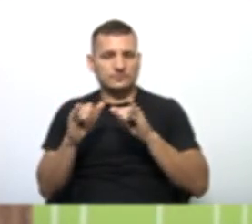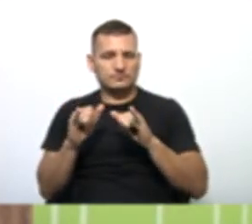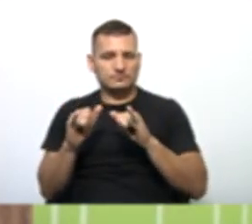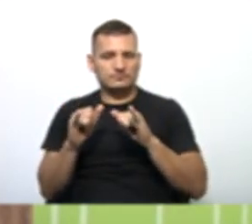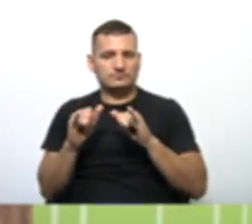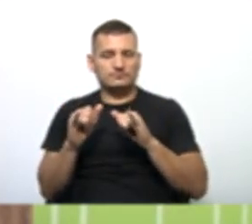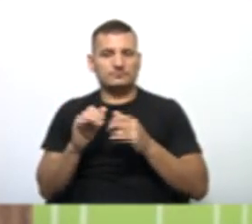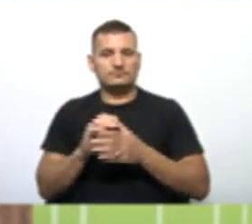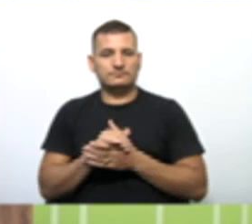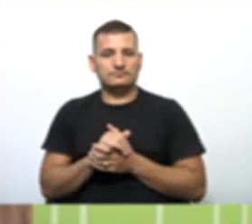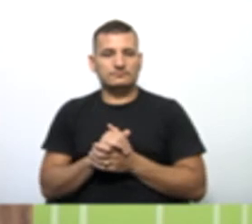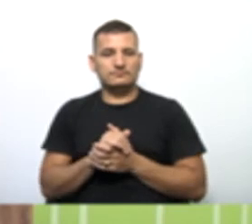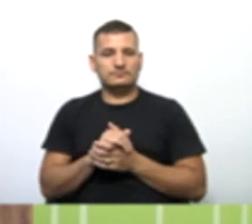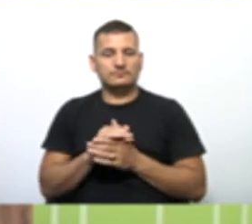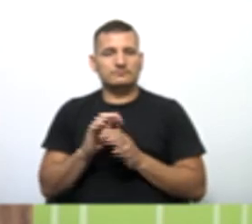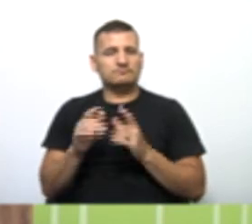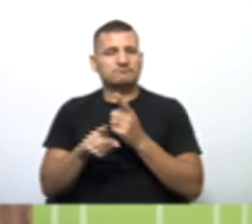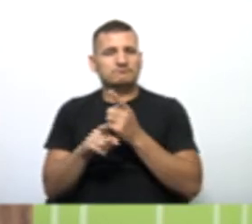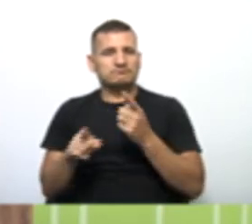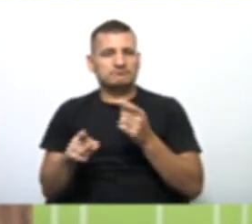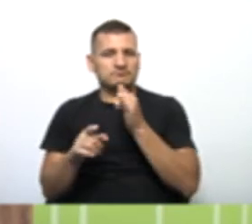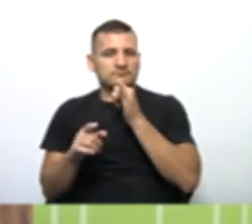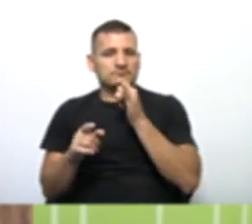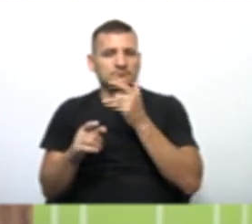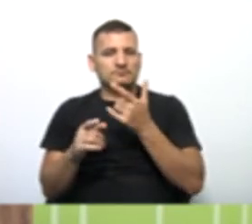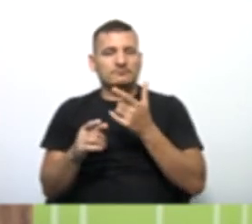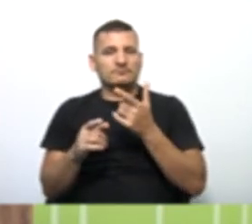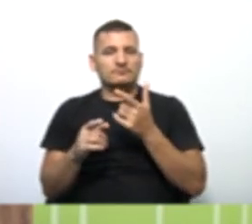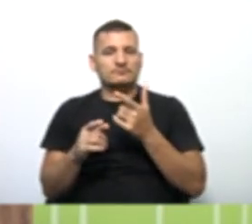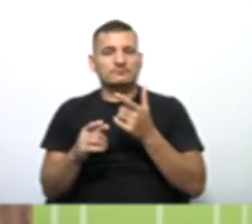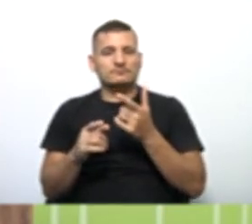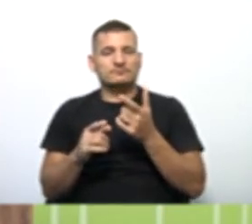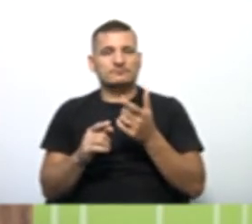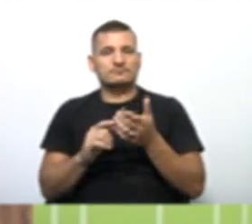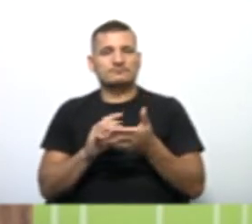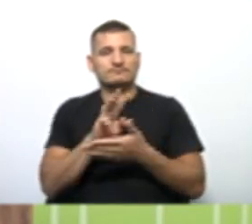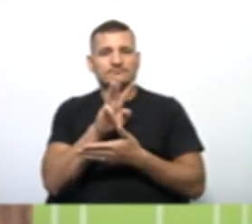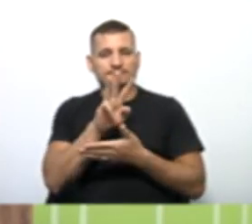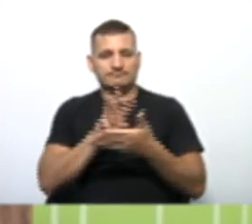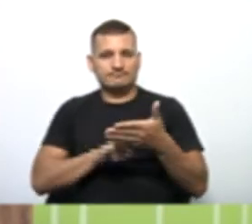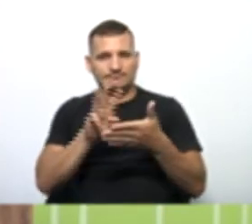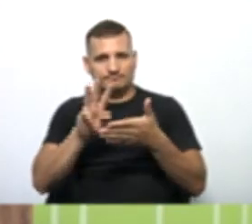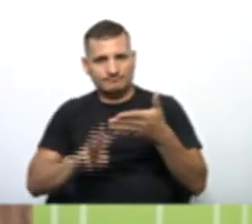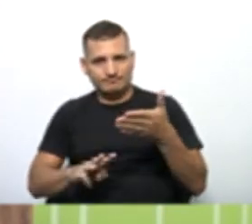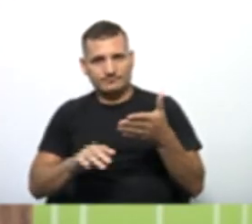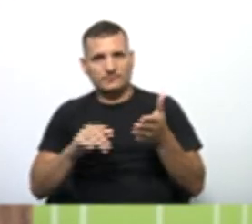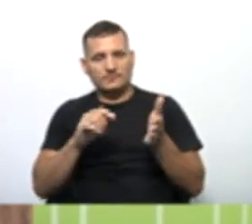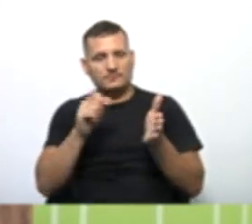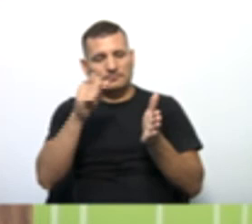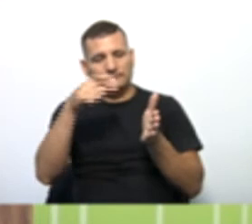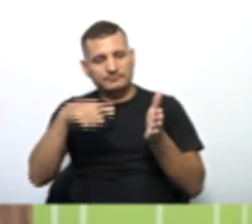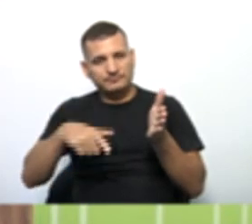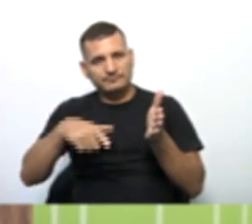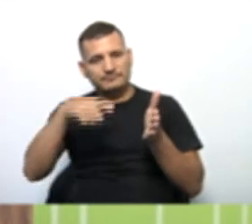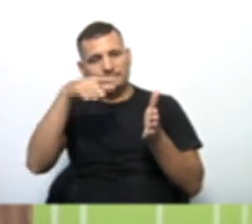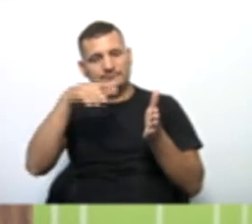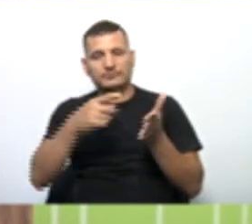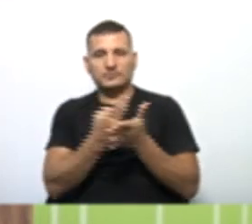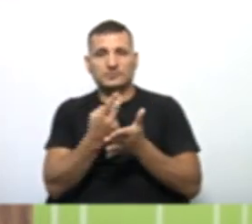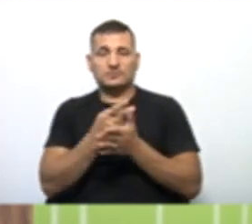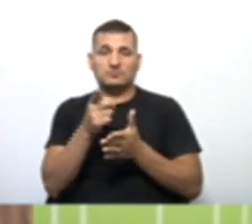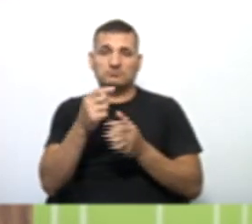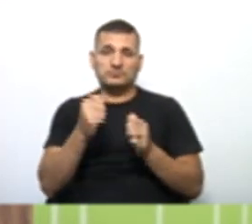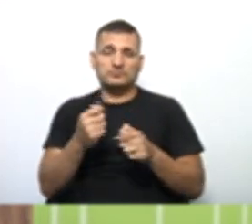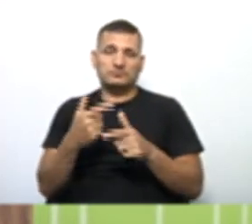aí, digamos que identifica coisas como, o código de barras fez uma leitura errada. Então, você pode estar com um problema na maquininha, por exemplo, né,